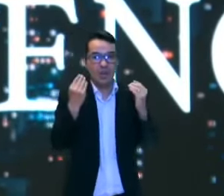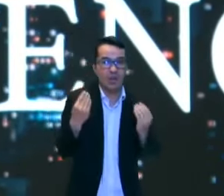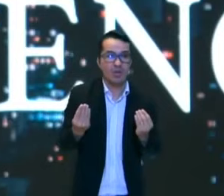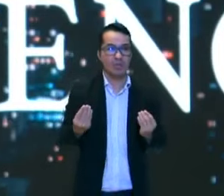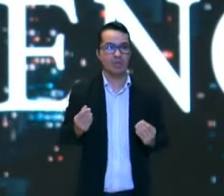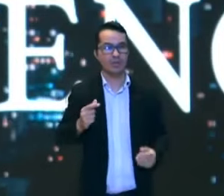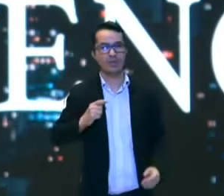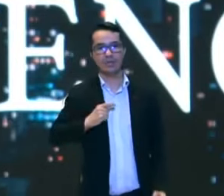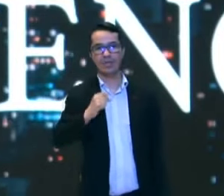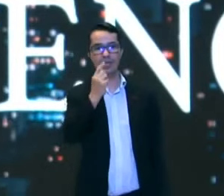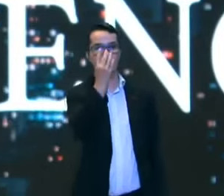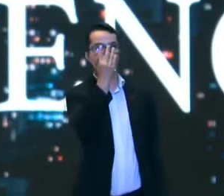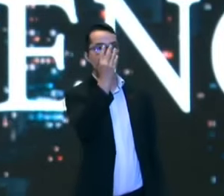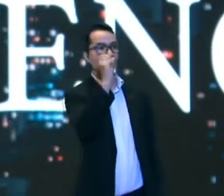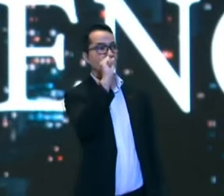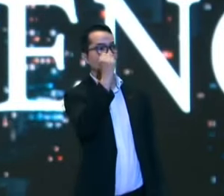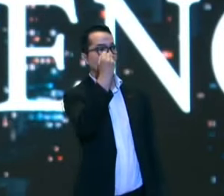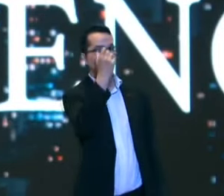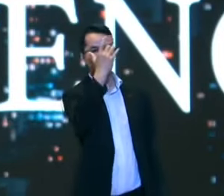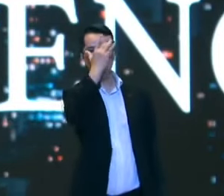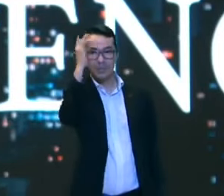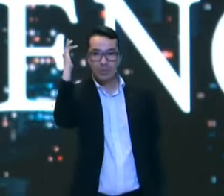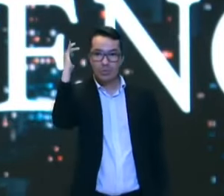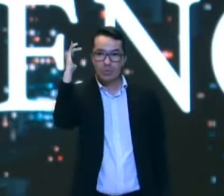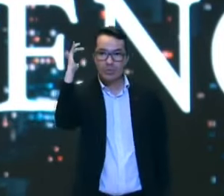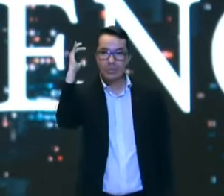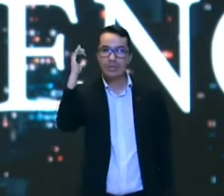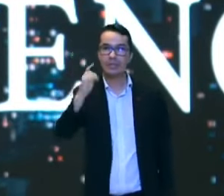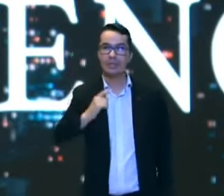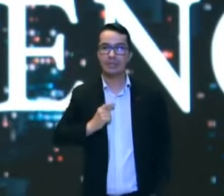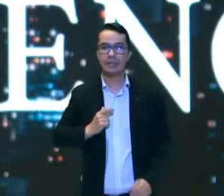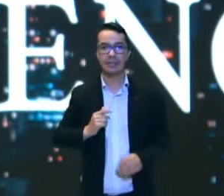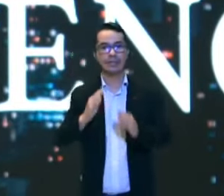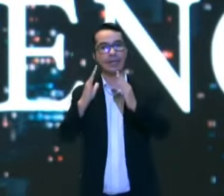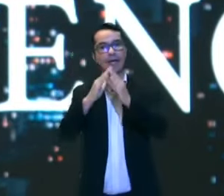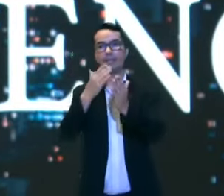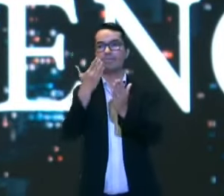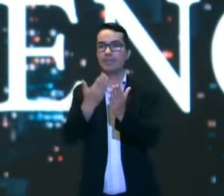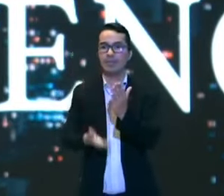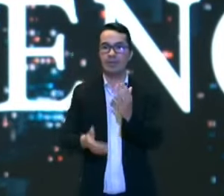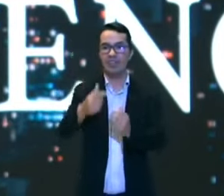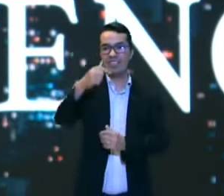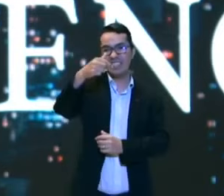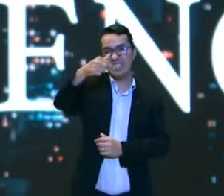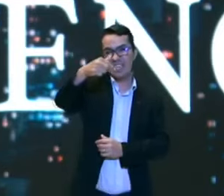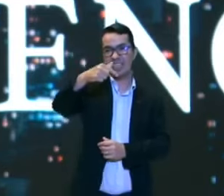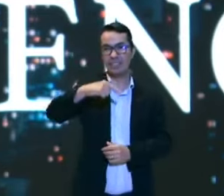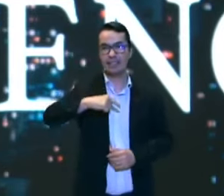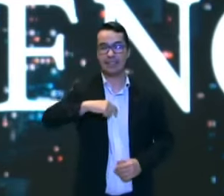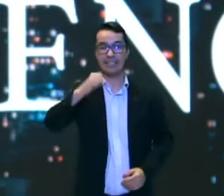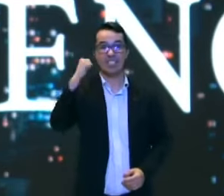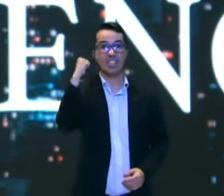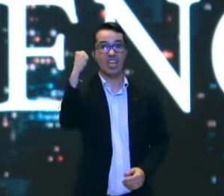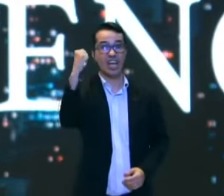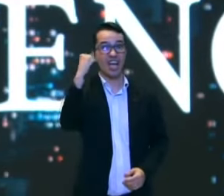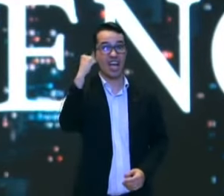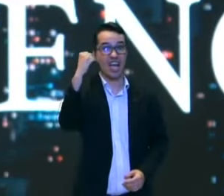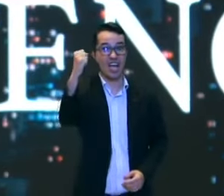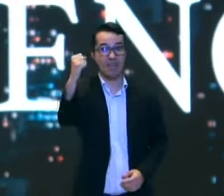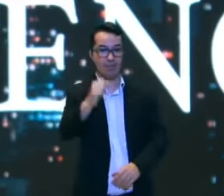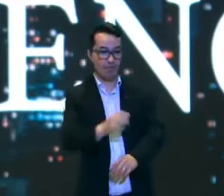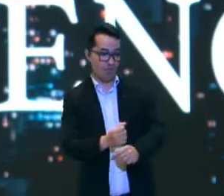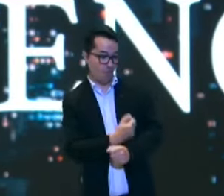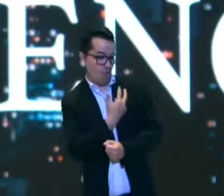48 pessoas ficam desabrigadas, 7 feridas gravemente. A neném de 1 ano e 3 meses falece. Sabe por